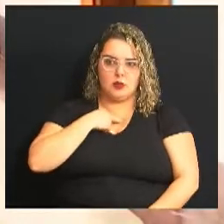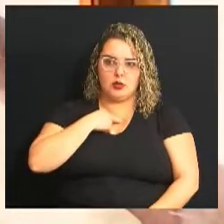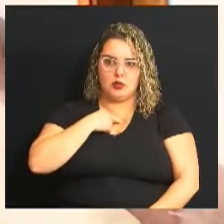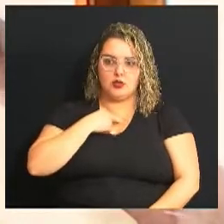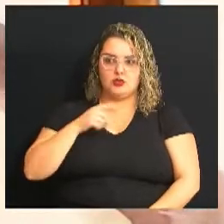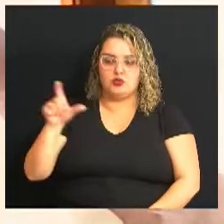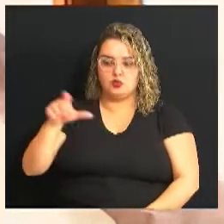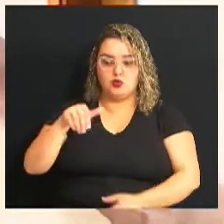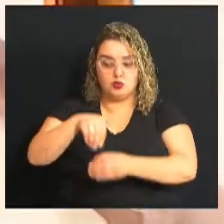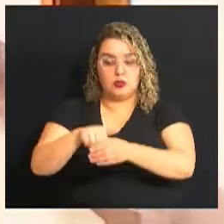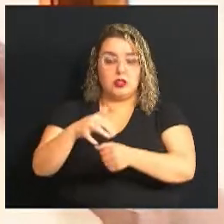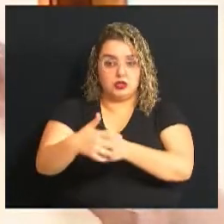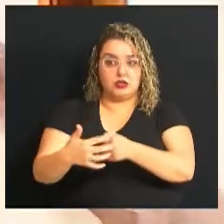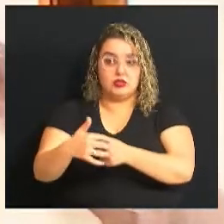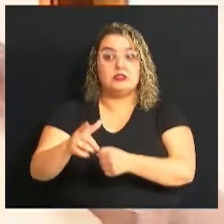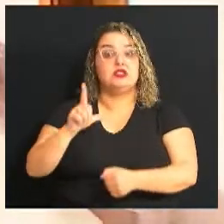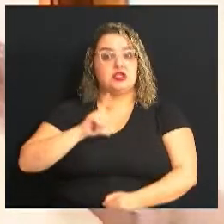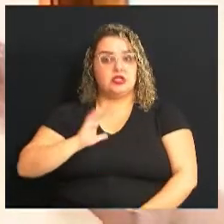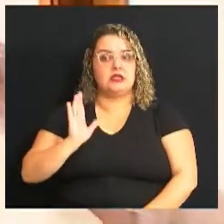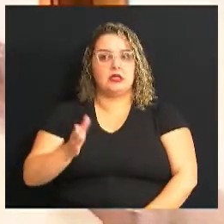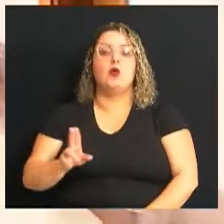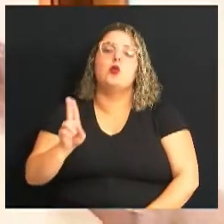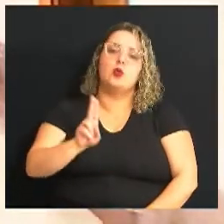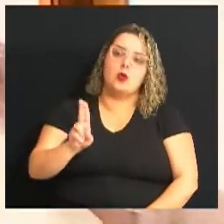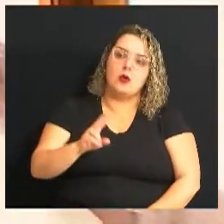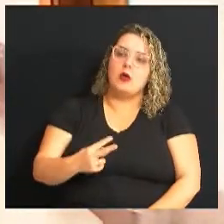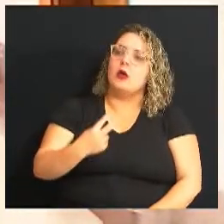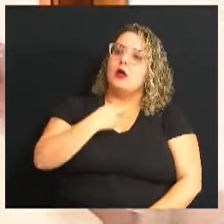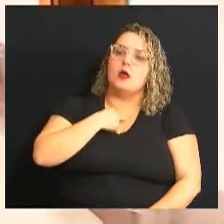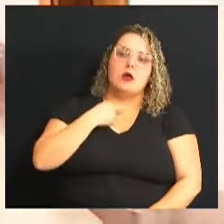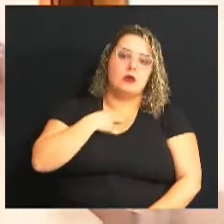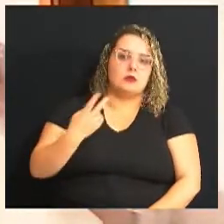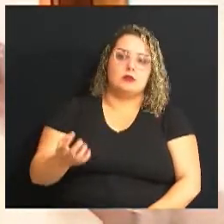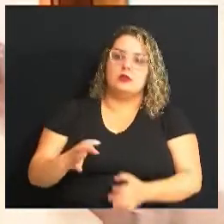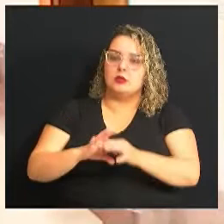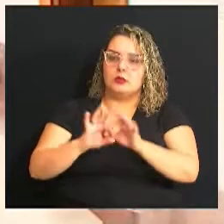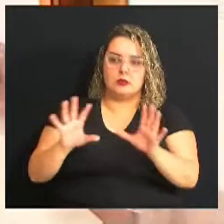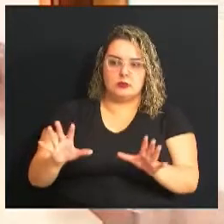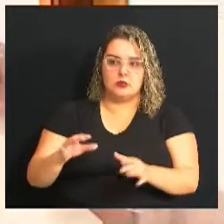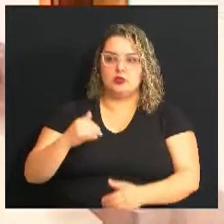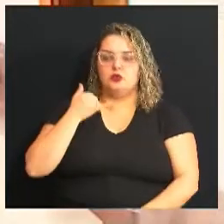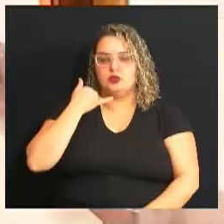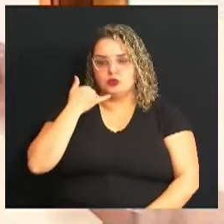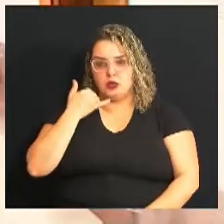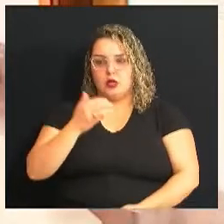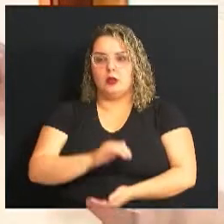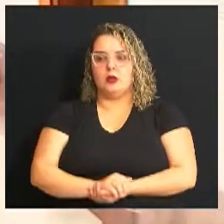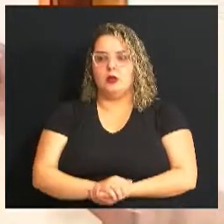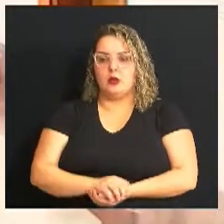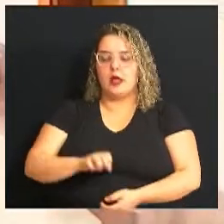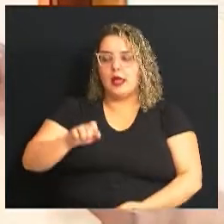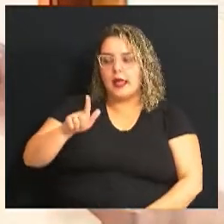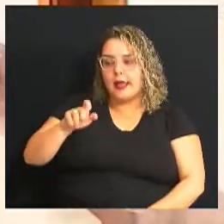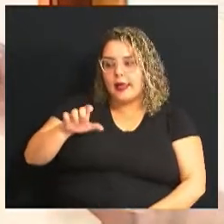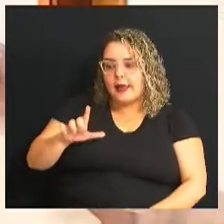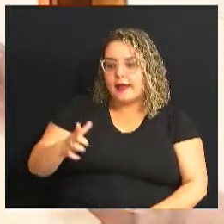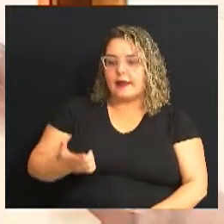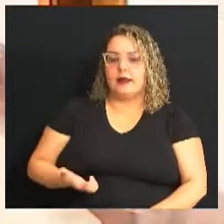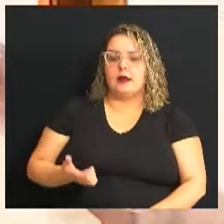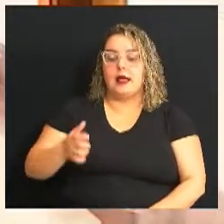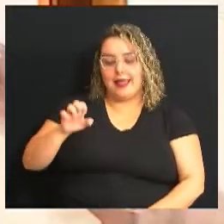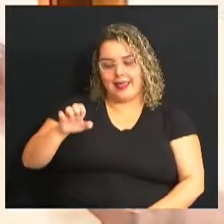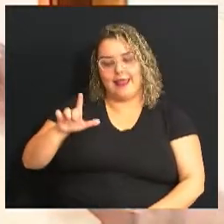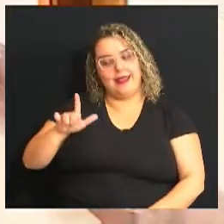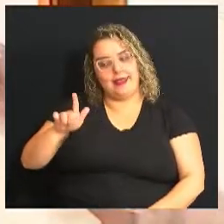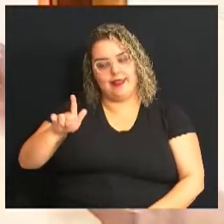conseguirá usá-lo, tá? Ele só não vai estar disponível nas lojas de aplicativos do celular. Egli, quem está fora já teve